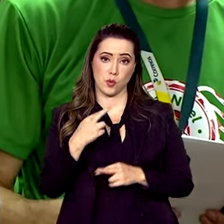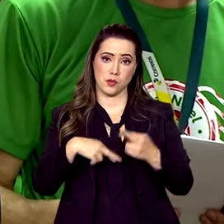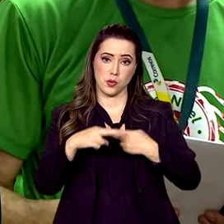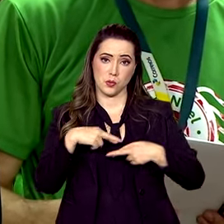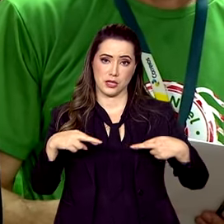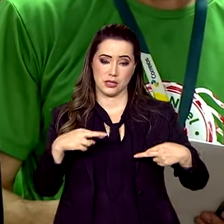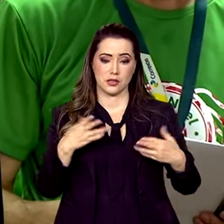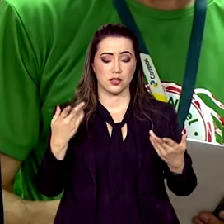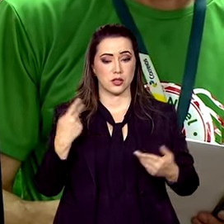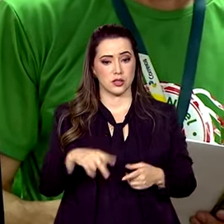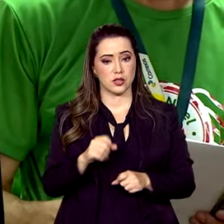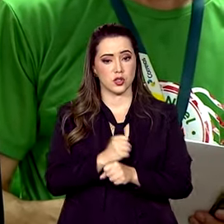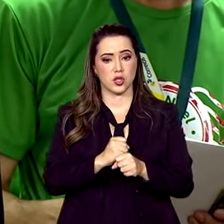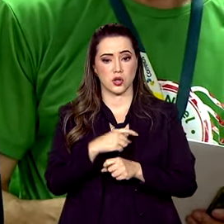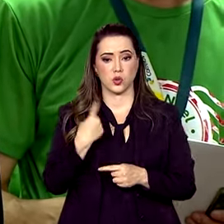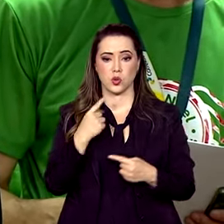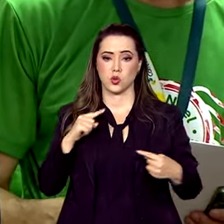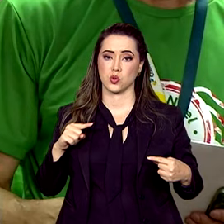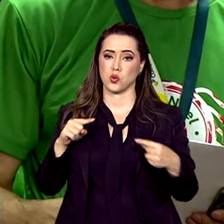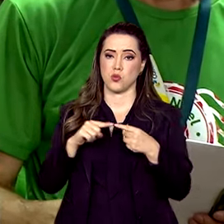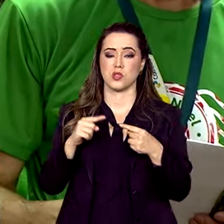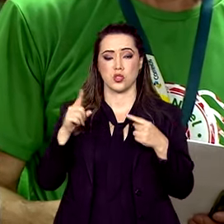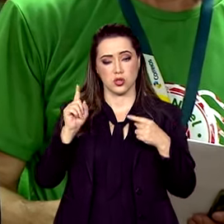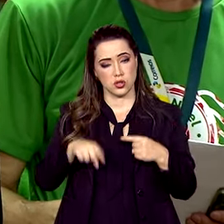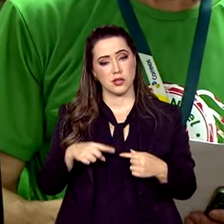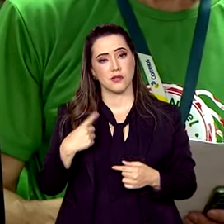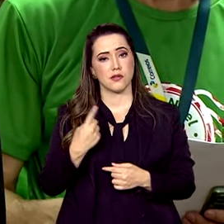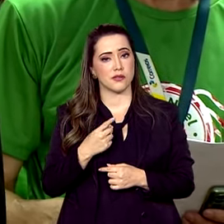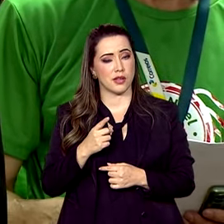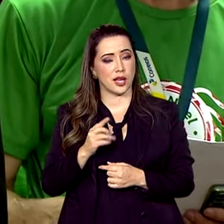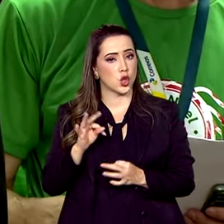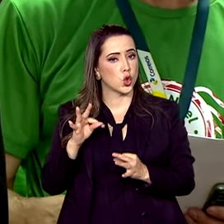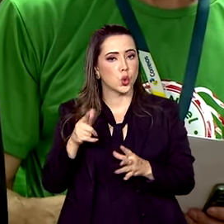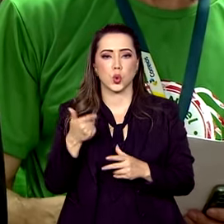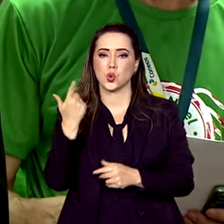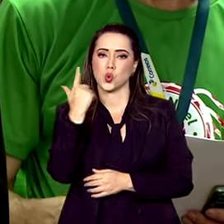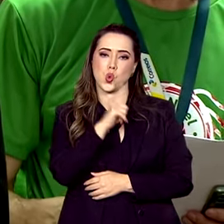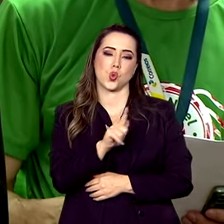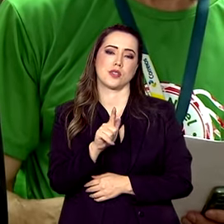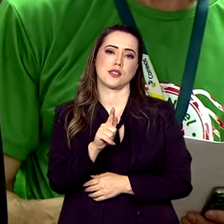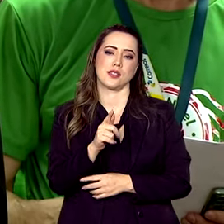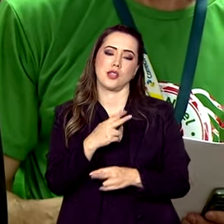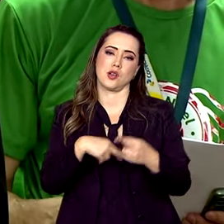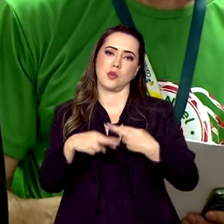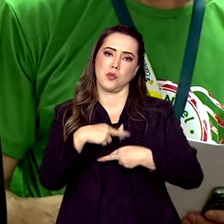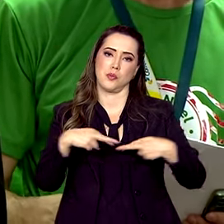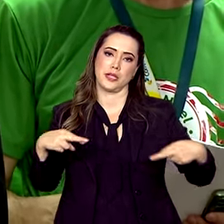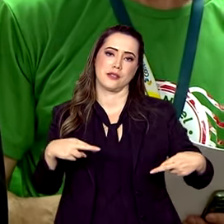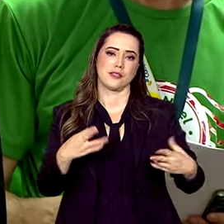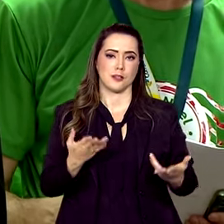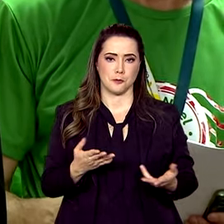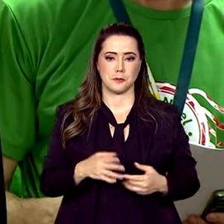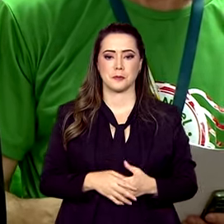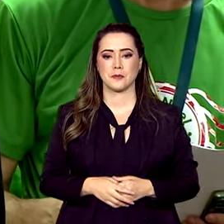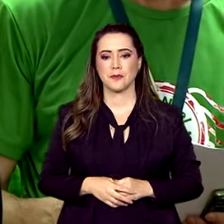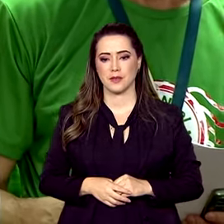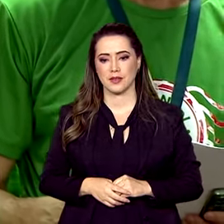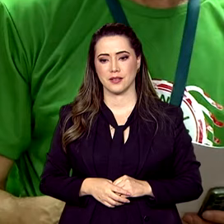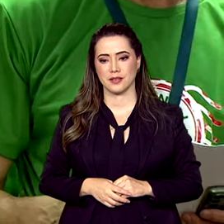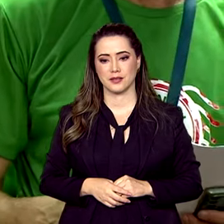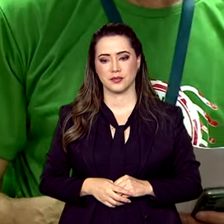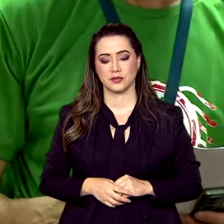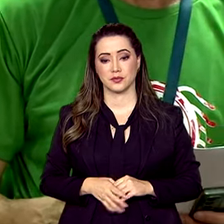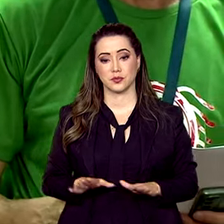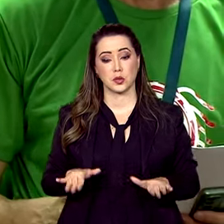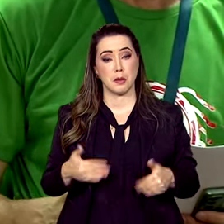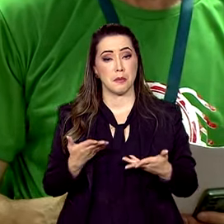ano, a nossa meta, de fato, é que não fique nenhuma criança sem presente.